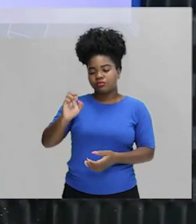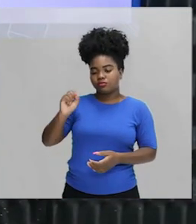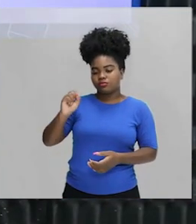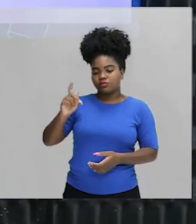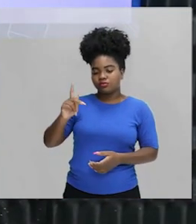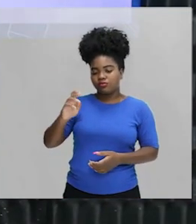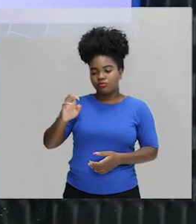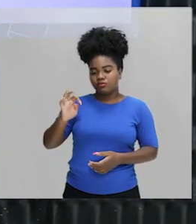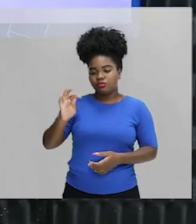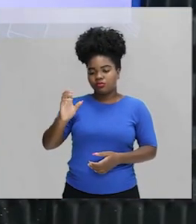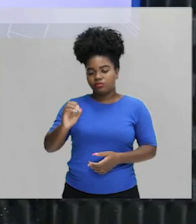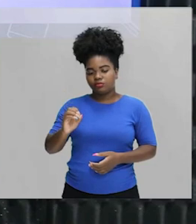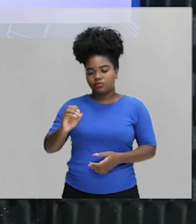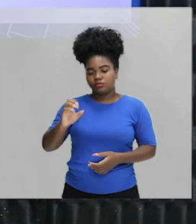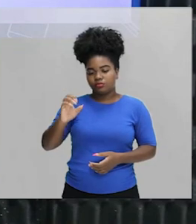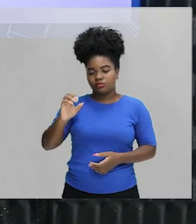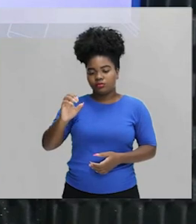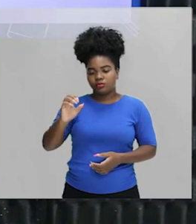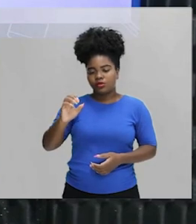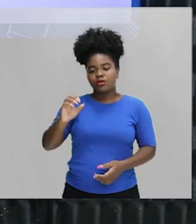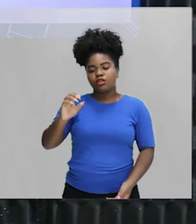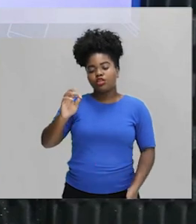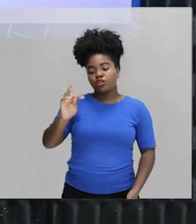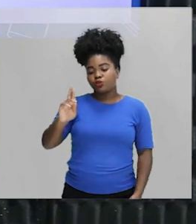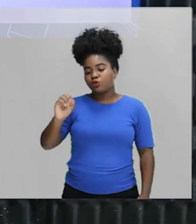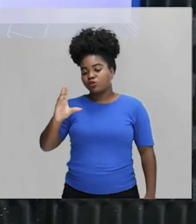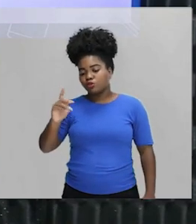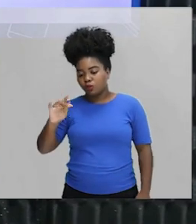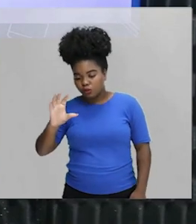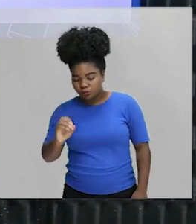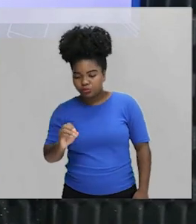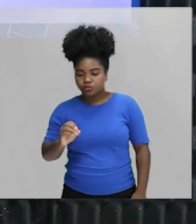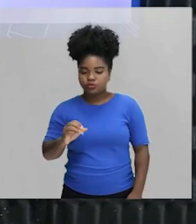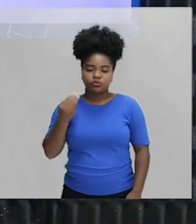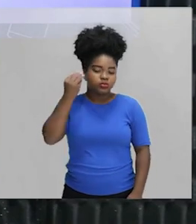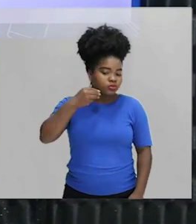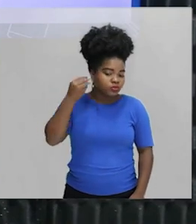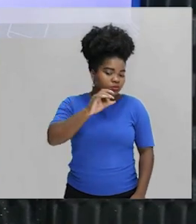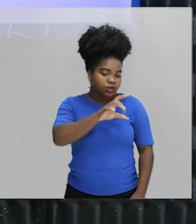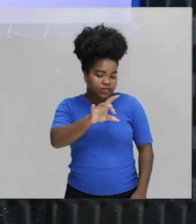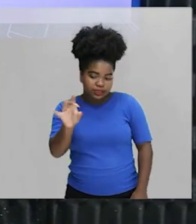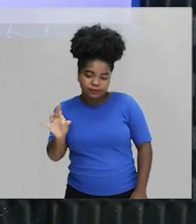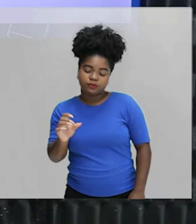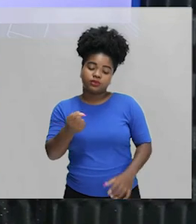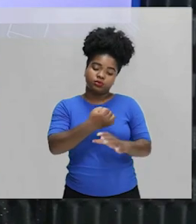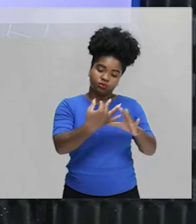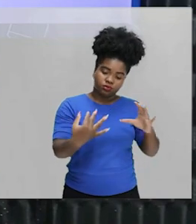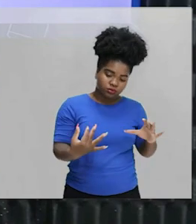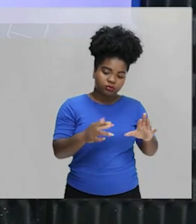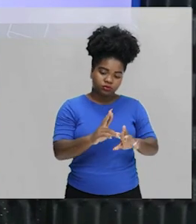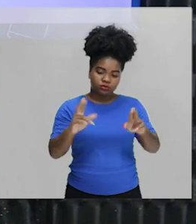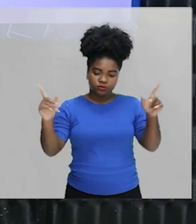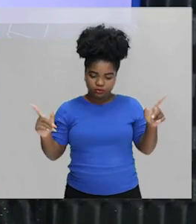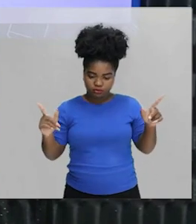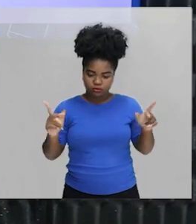estudo aí desse espectro luminoso certo e para cada elemento ele vai ter uma característica espectroscópica